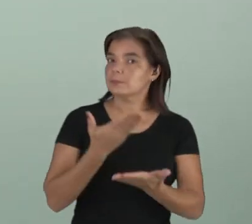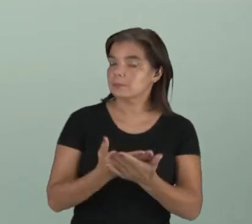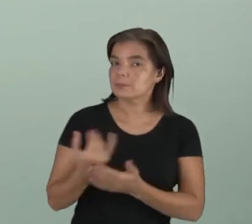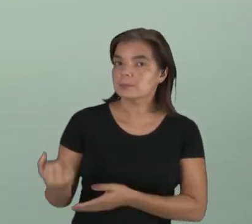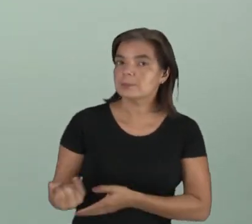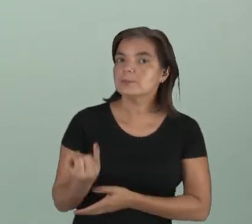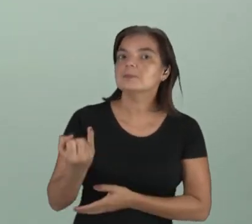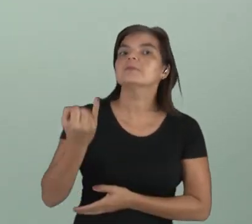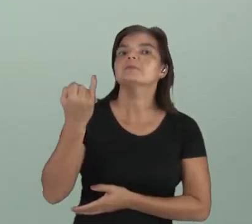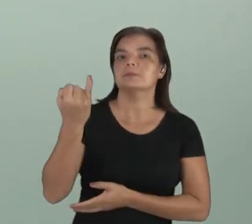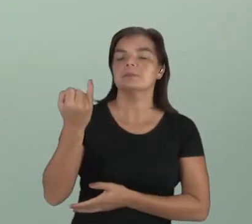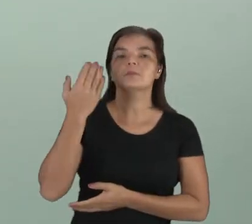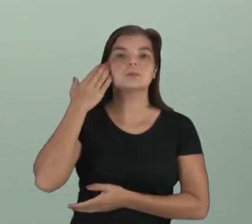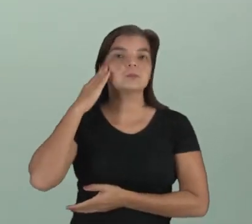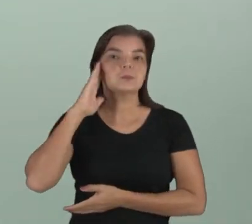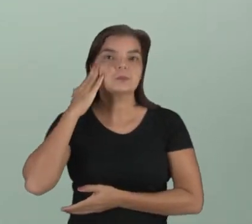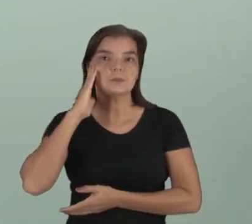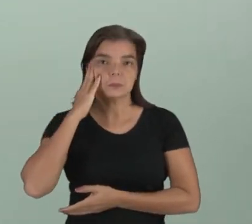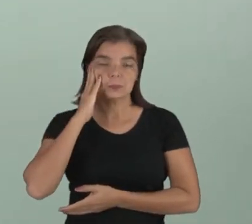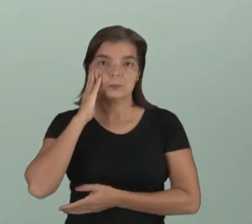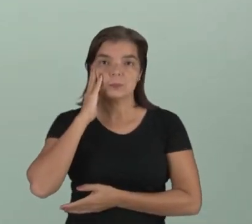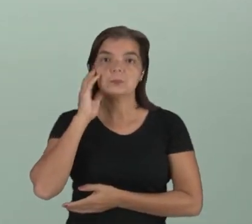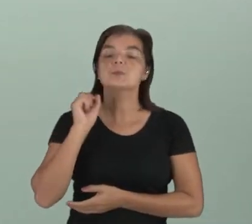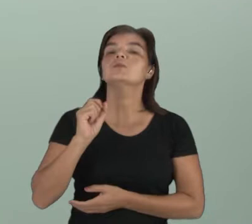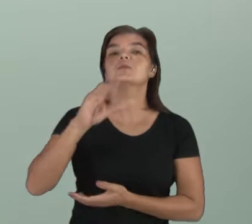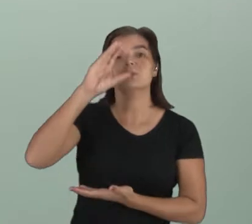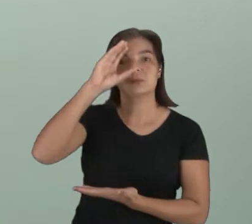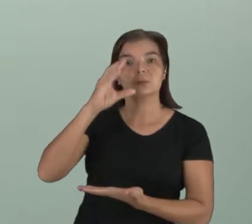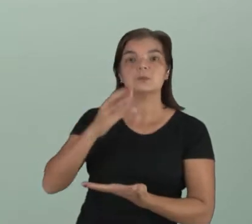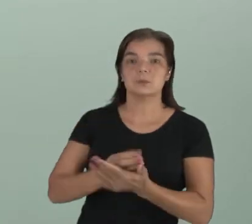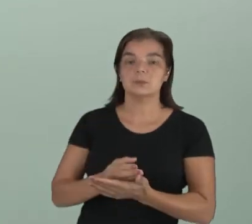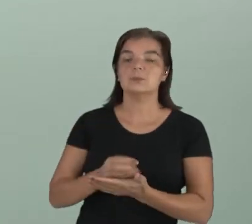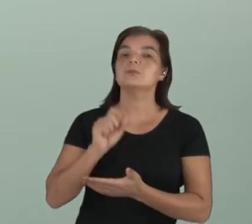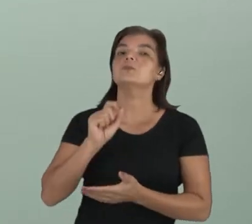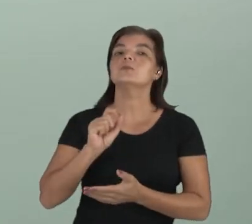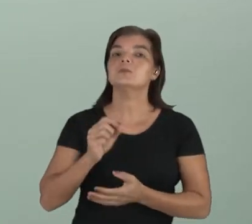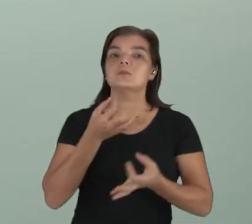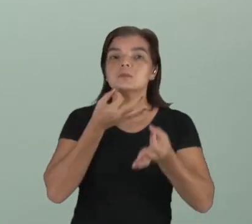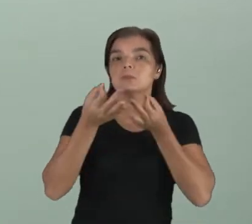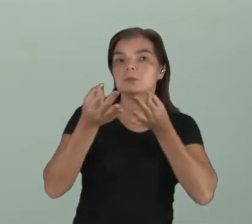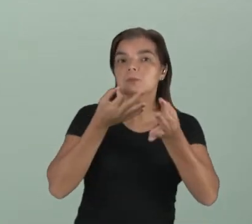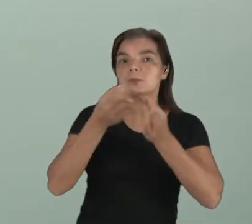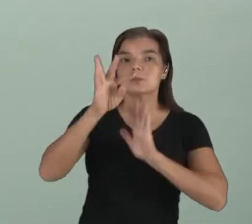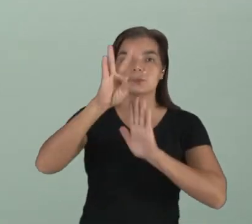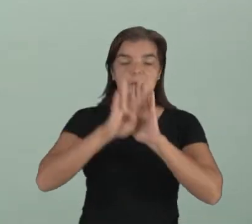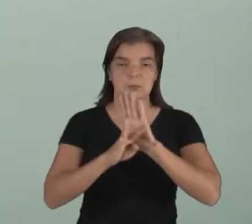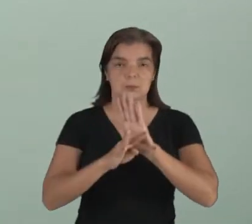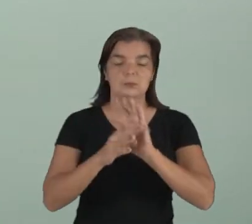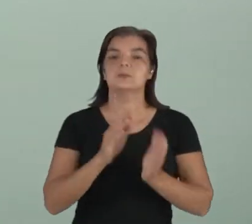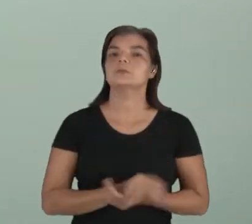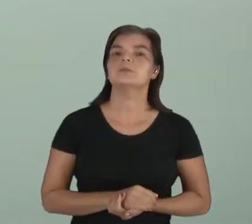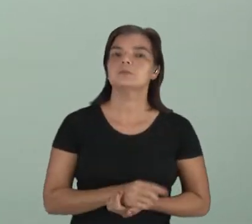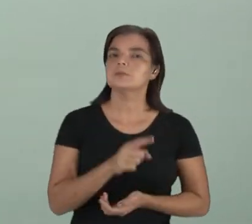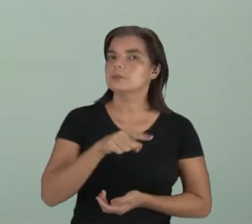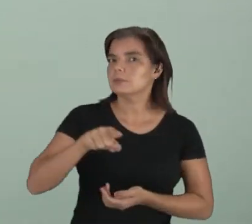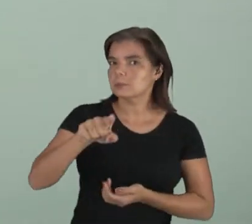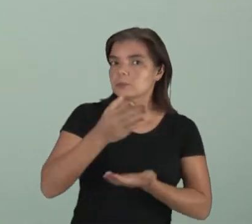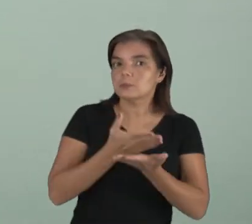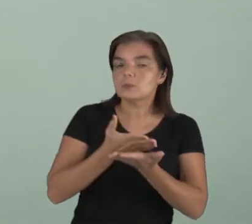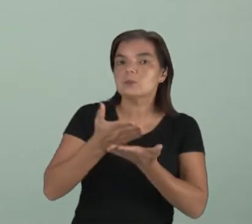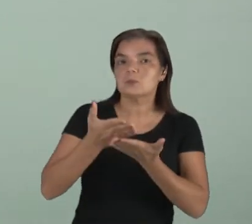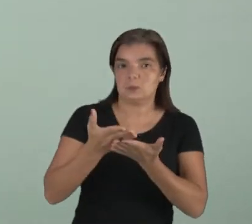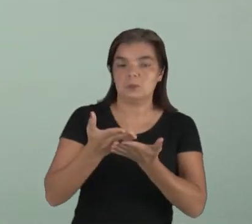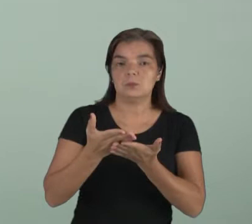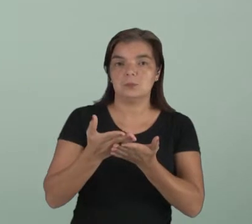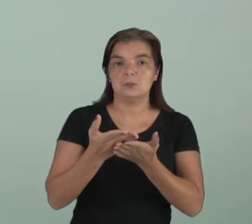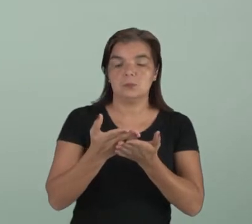muito importante para a compreensão do que é tese e o que é argumento no texto. Você que está inserido agora